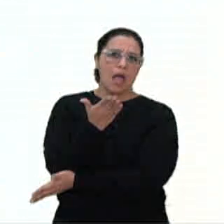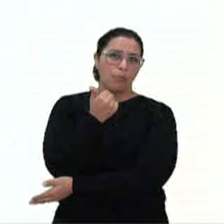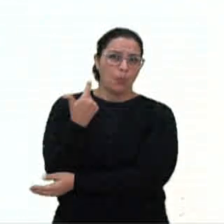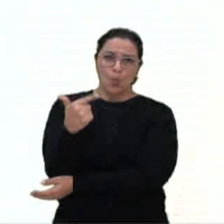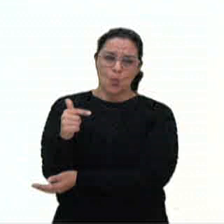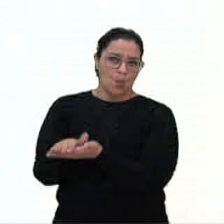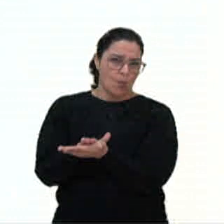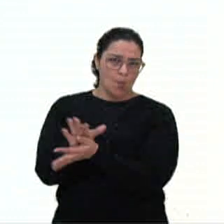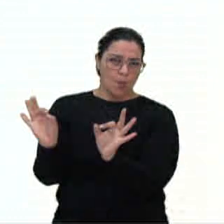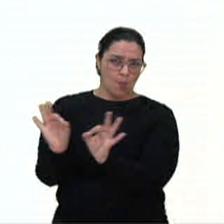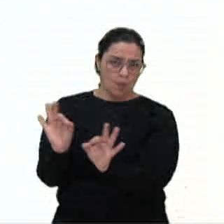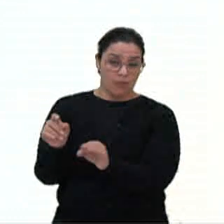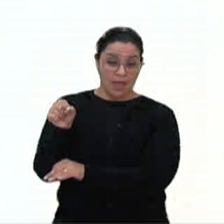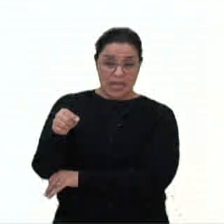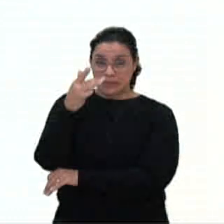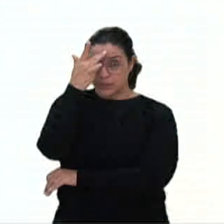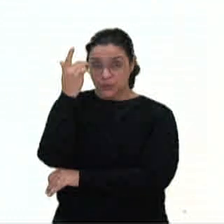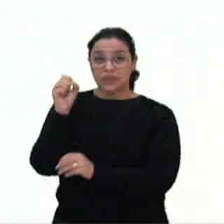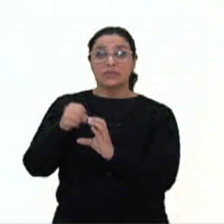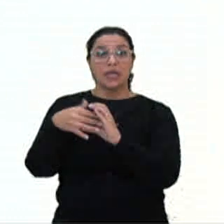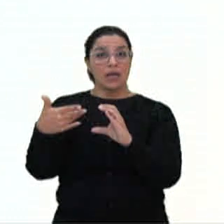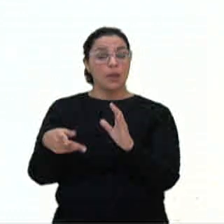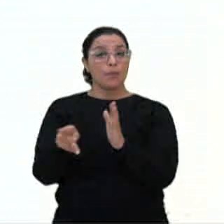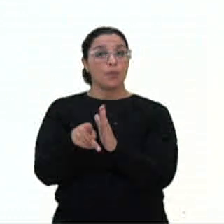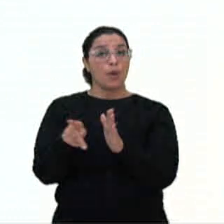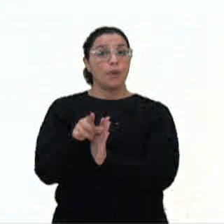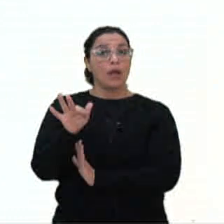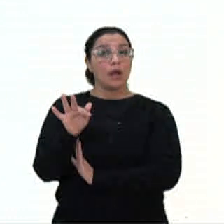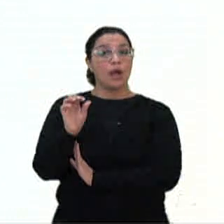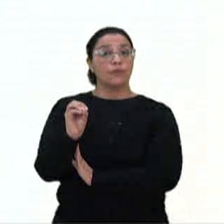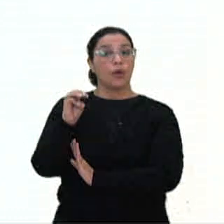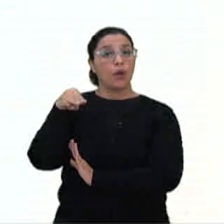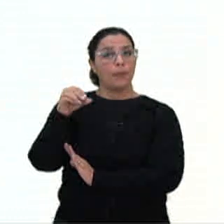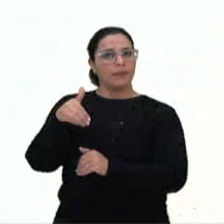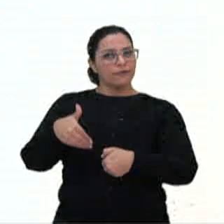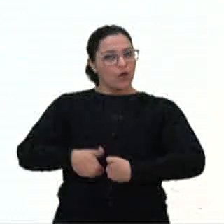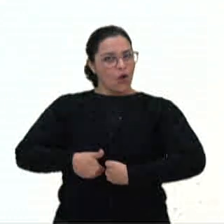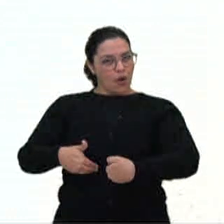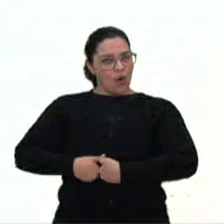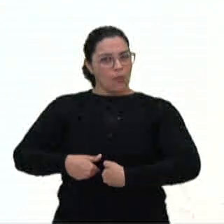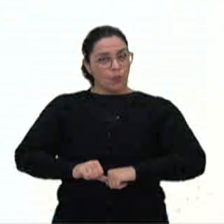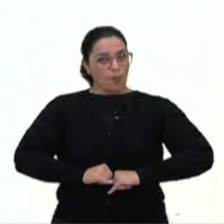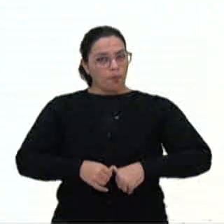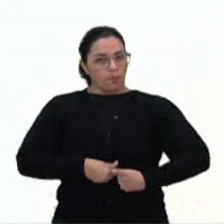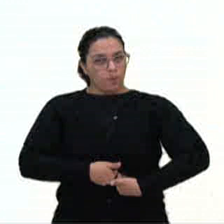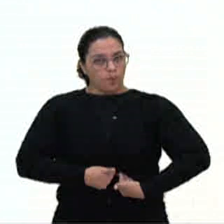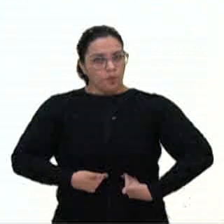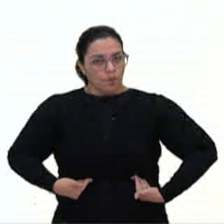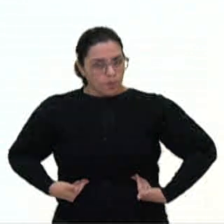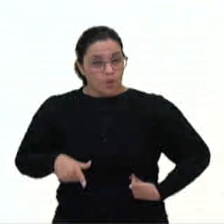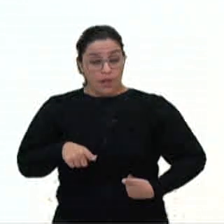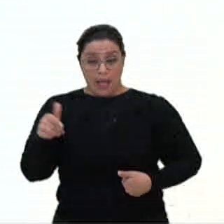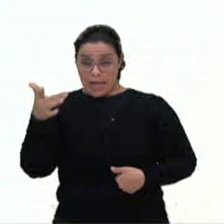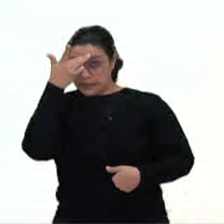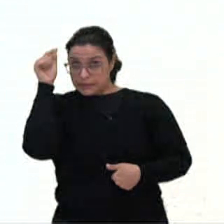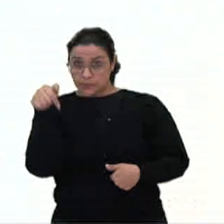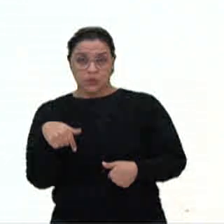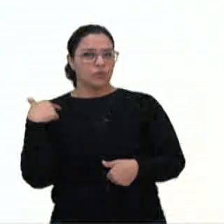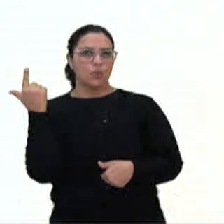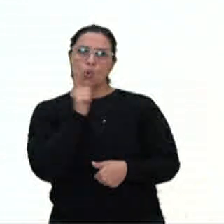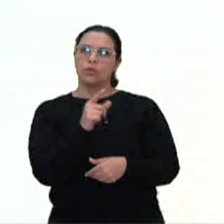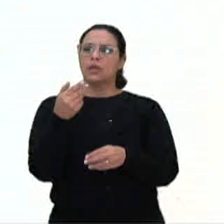sua sobrevivência. Então, daí eu caracterizo como fome, certo? Pessoas que não têm acesso para suprir